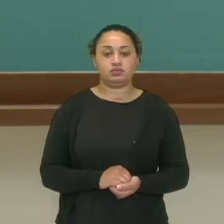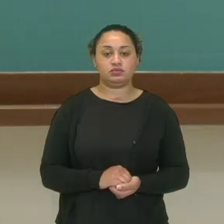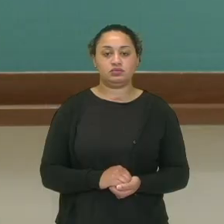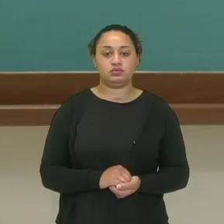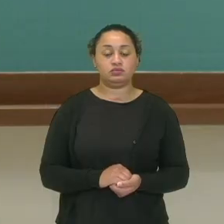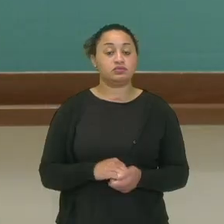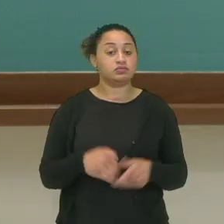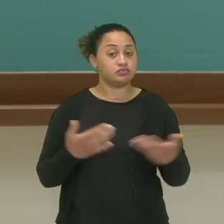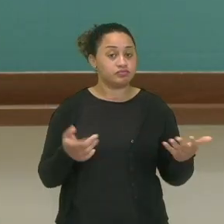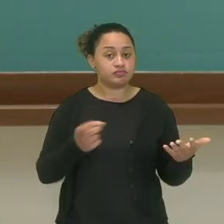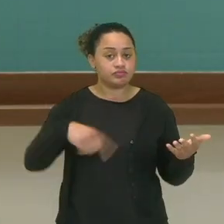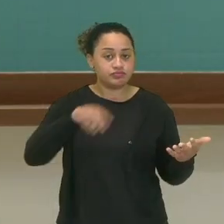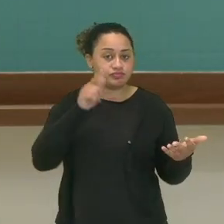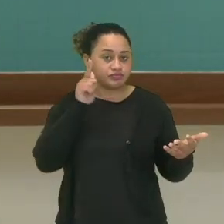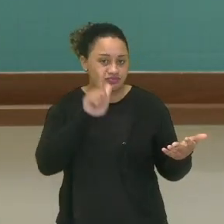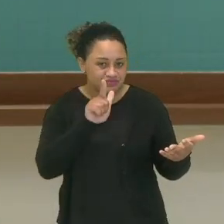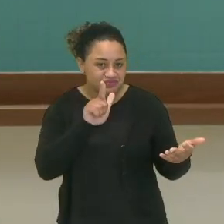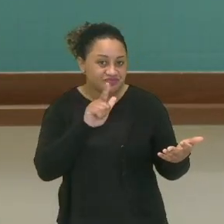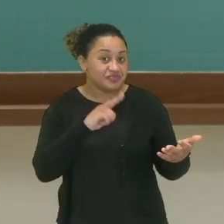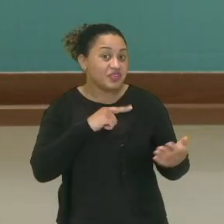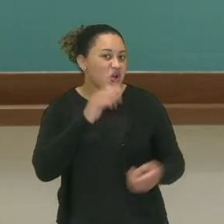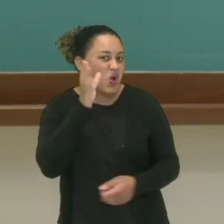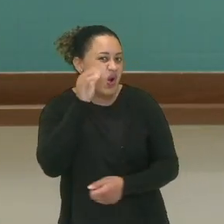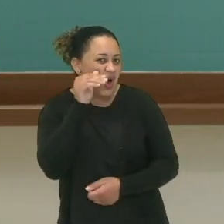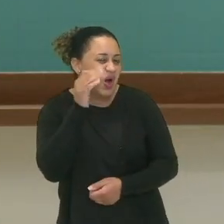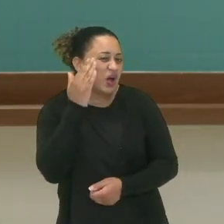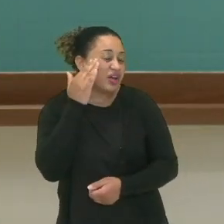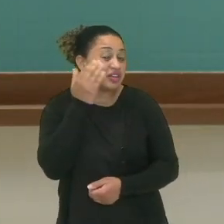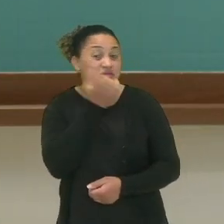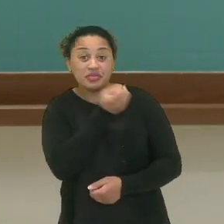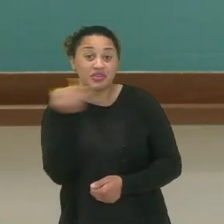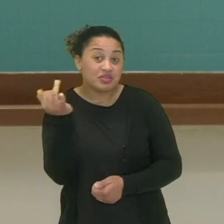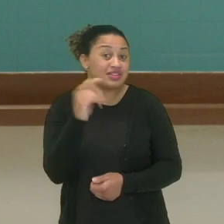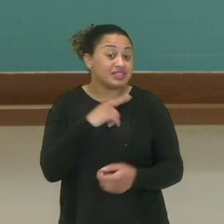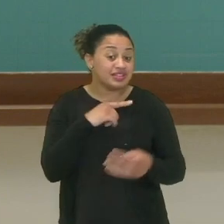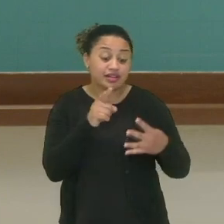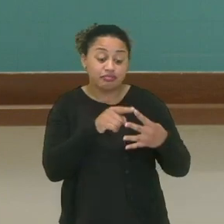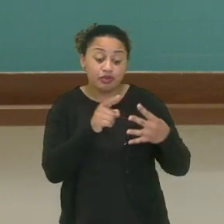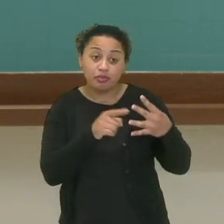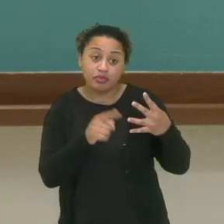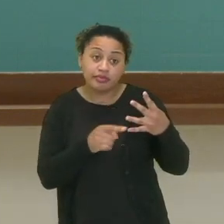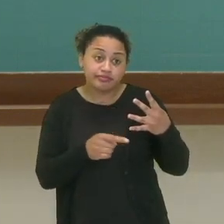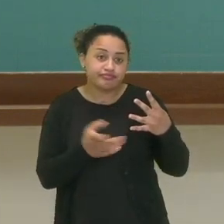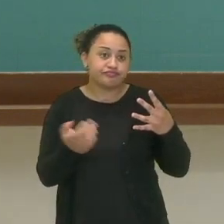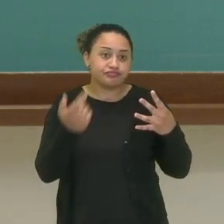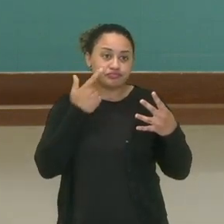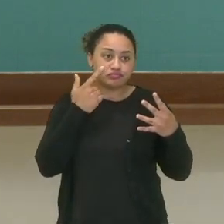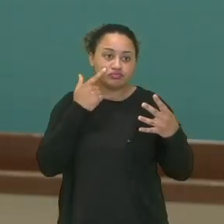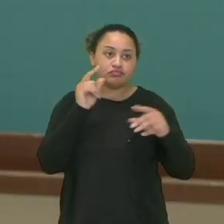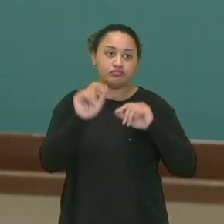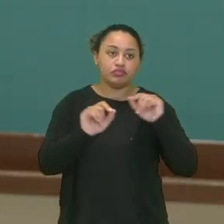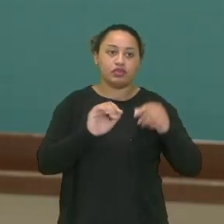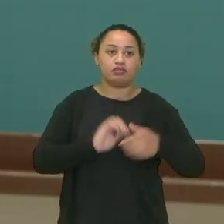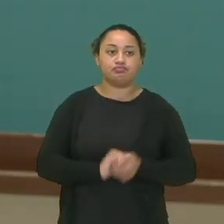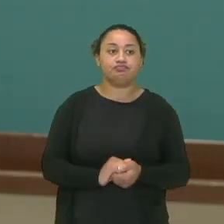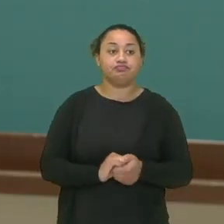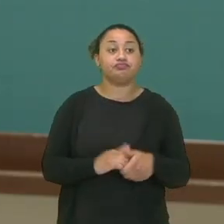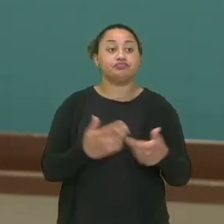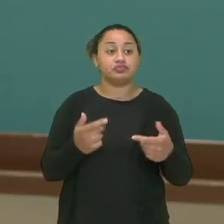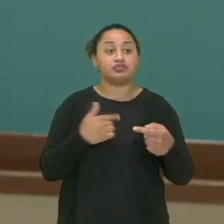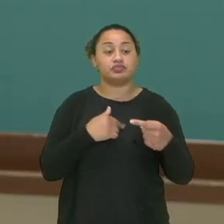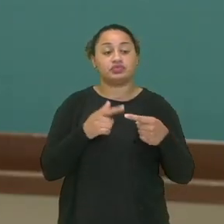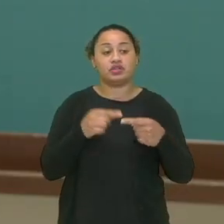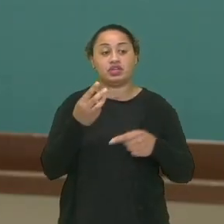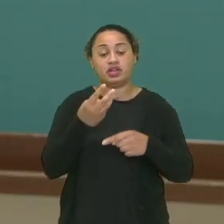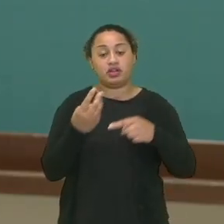E aí, gente, conseguiram? Ai, tô curiosa para saber quantos graus que tem ali cada volta, hein? Olha só, vamos ver. Então, quando a gente está falando